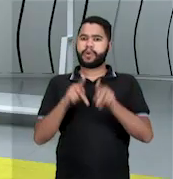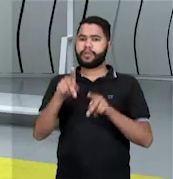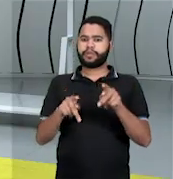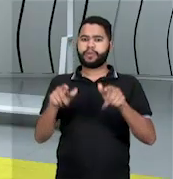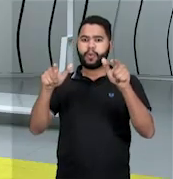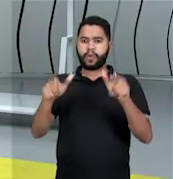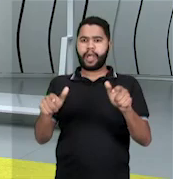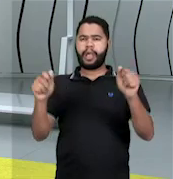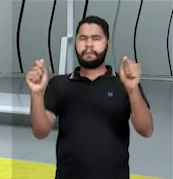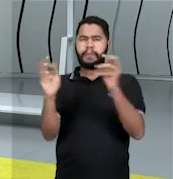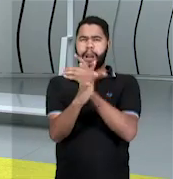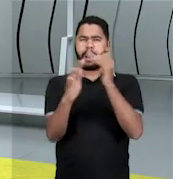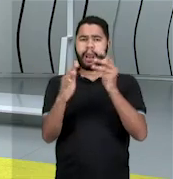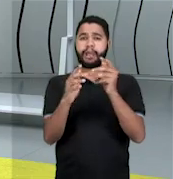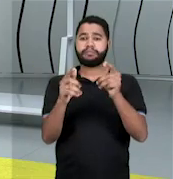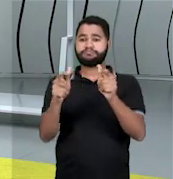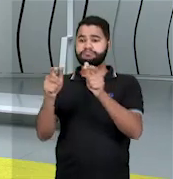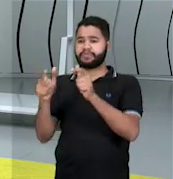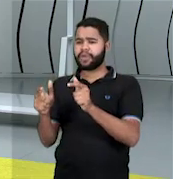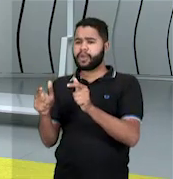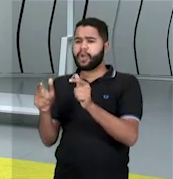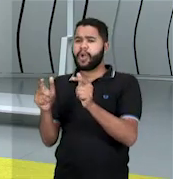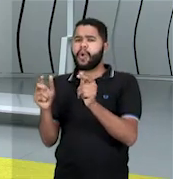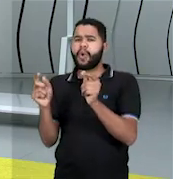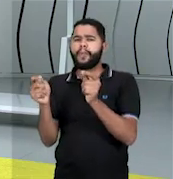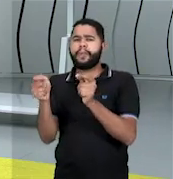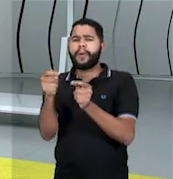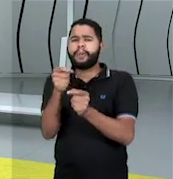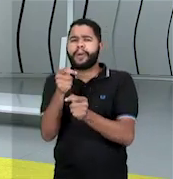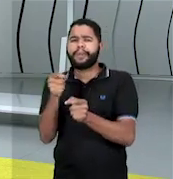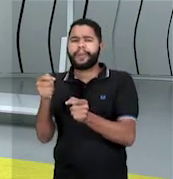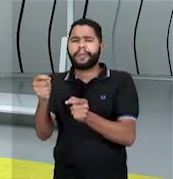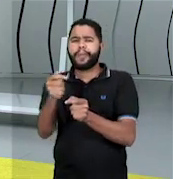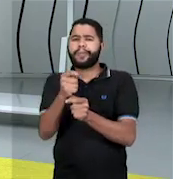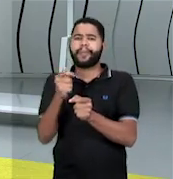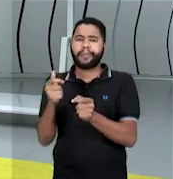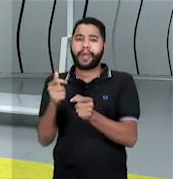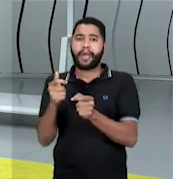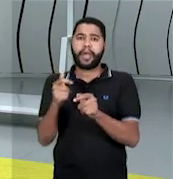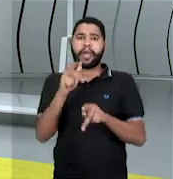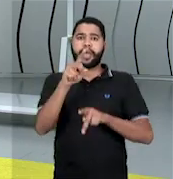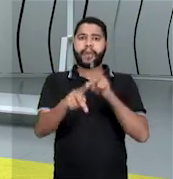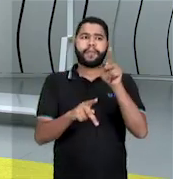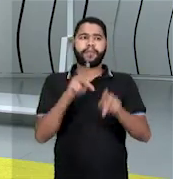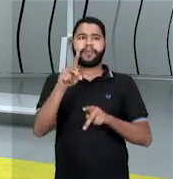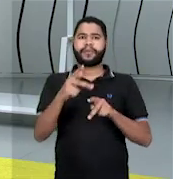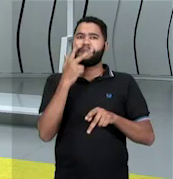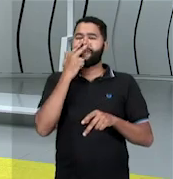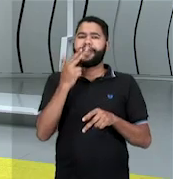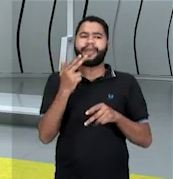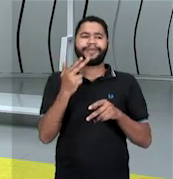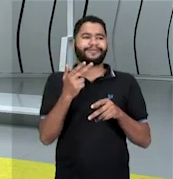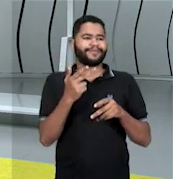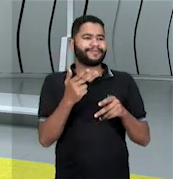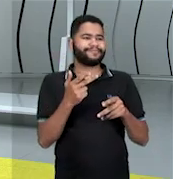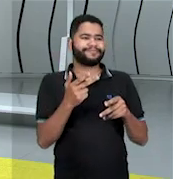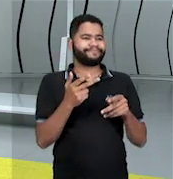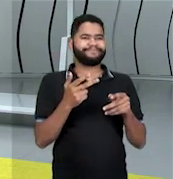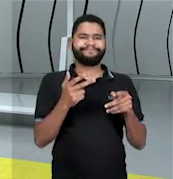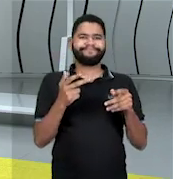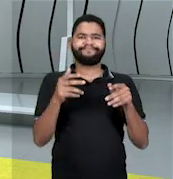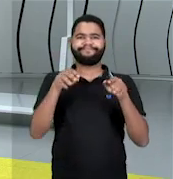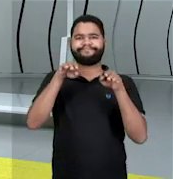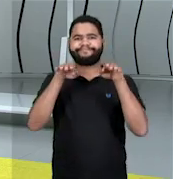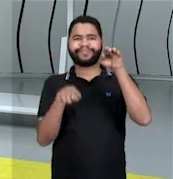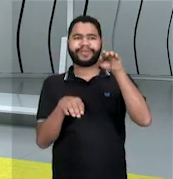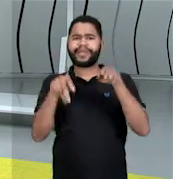determinada região e outros grandes vazios demográficos. Ou seja, a população mundial ela é muito mal distribuída. Então, você vai ter regiões